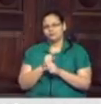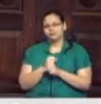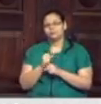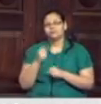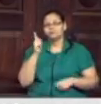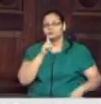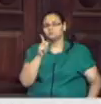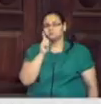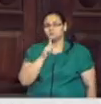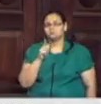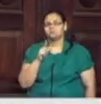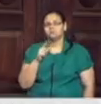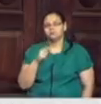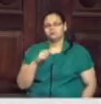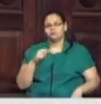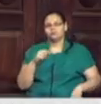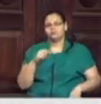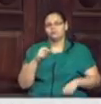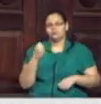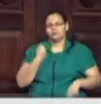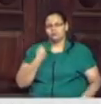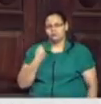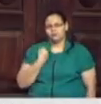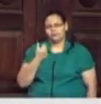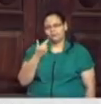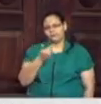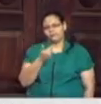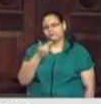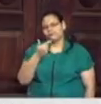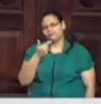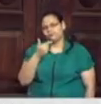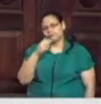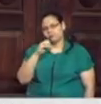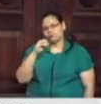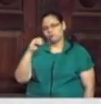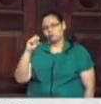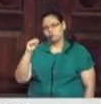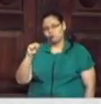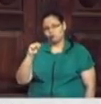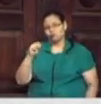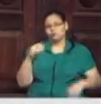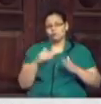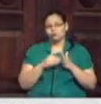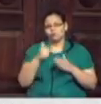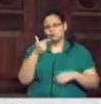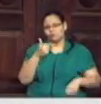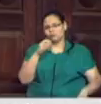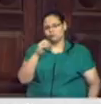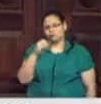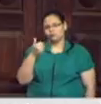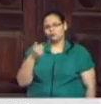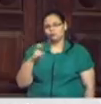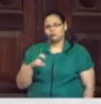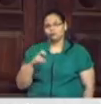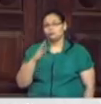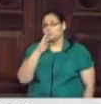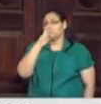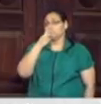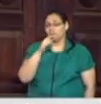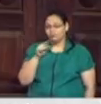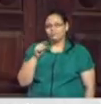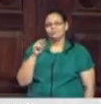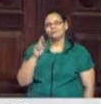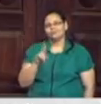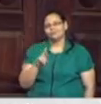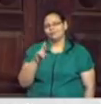2008 até 2015. Pasme, senhores deputados. O Repetro,